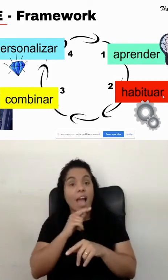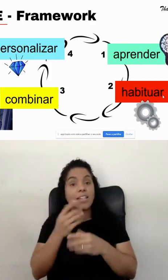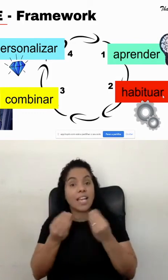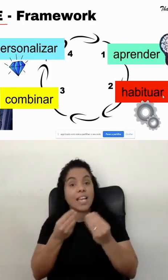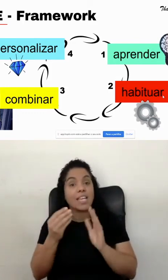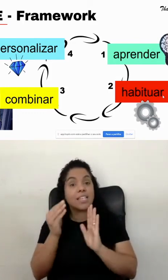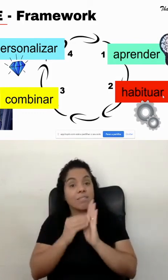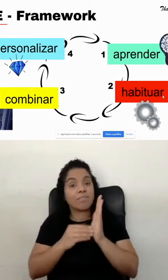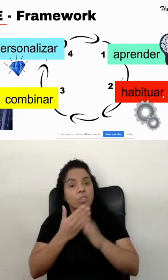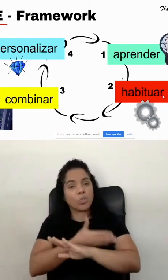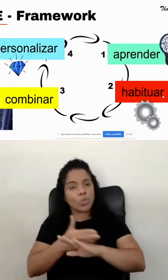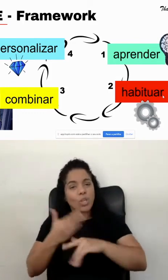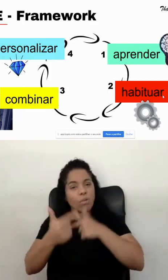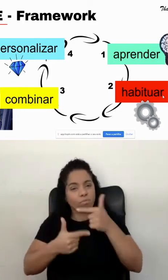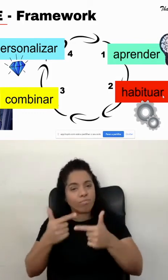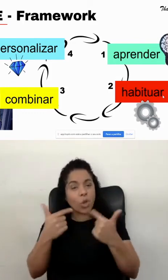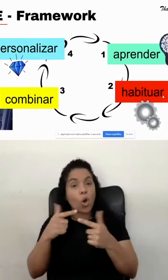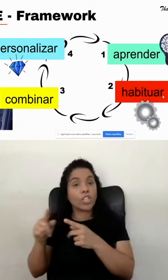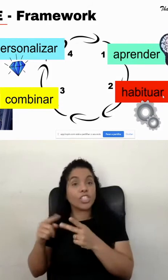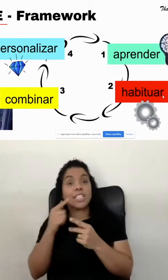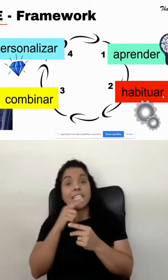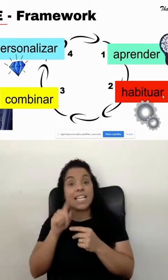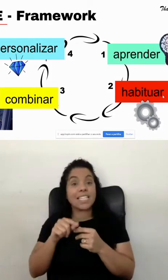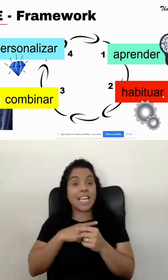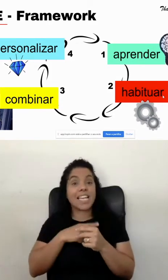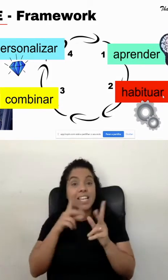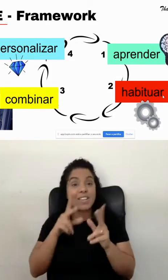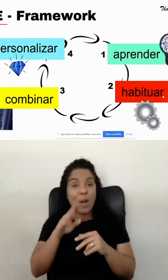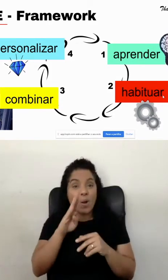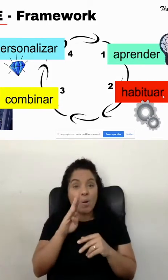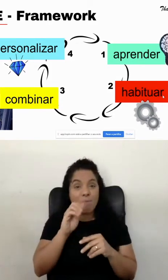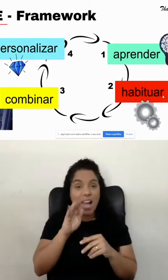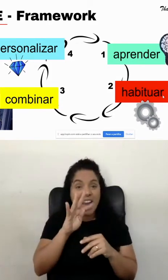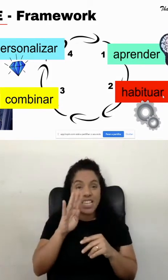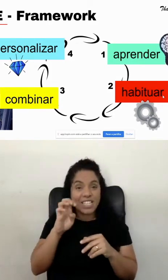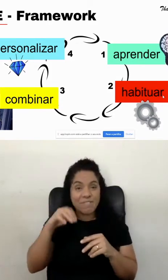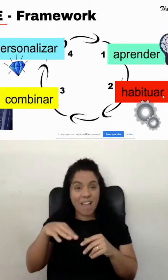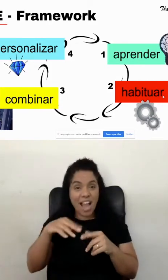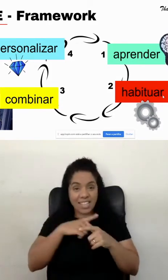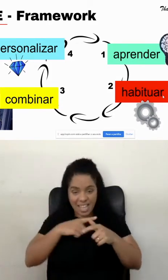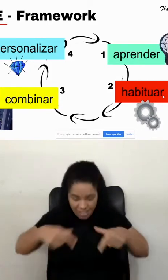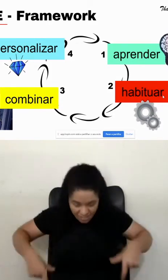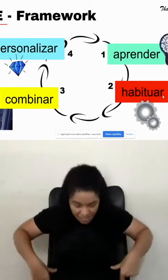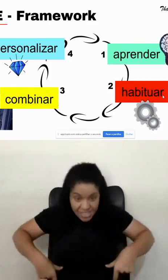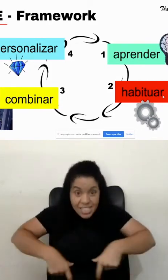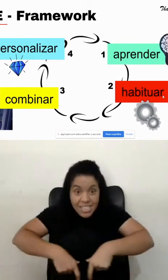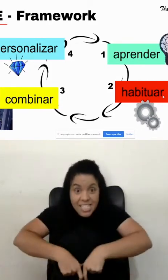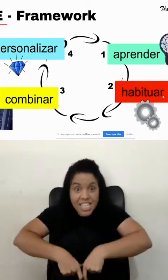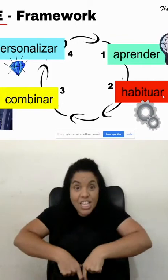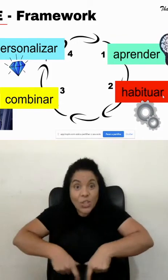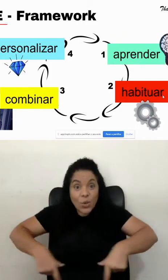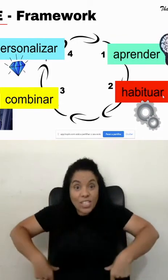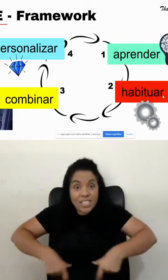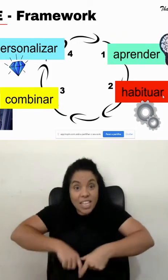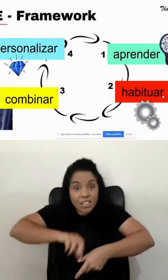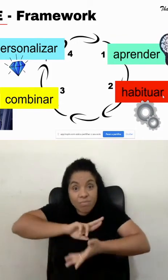colocar nas suas rotinas. E assim como o Batman tem ali, né, o cinto de habilidades dele, você também vai ter